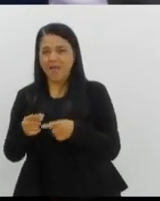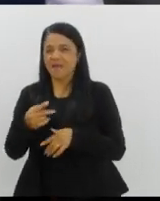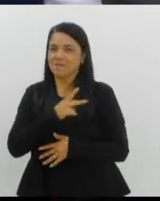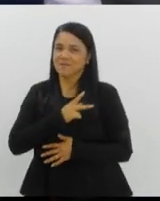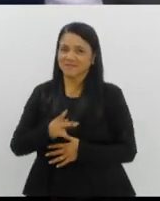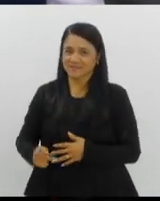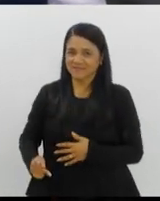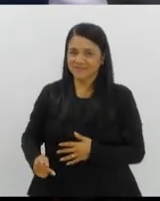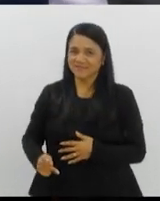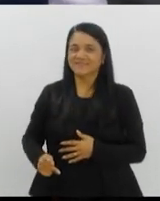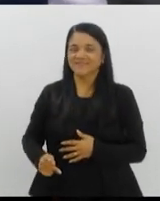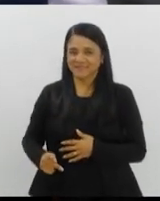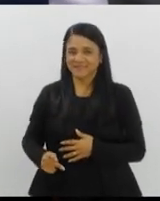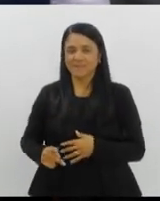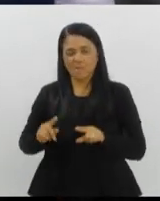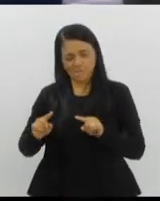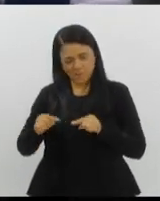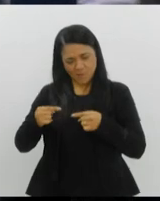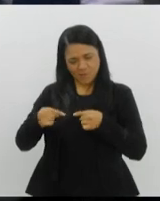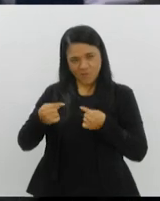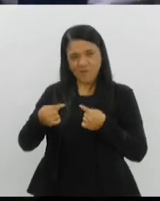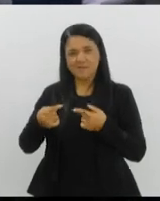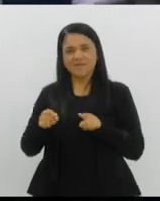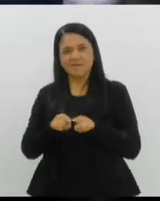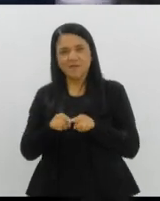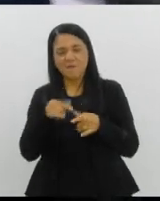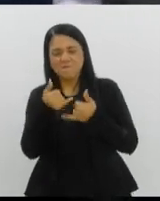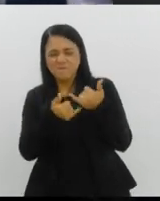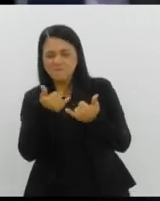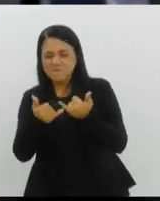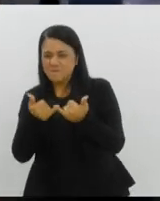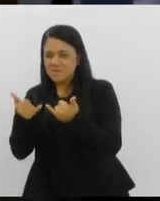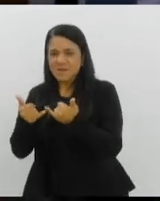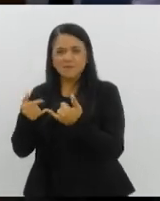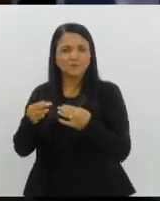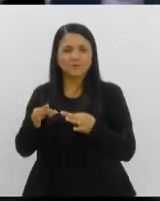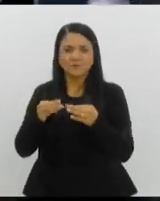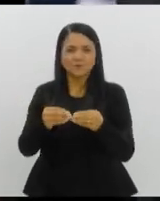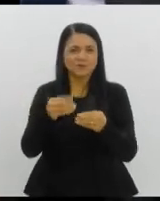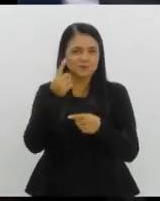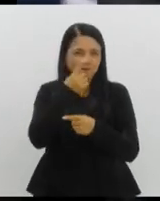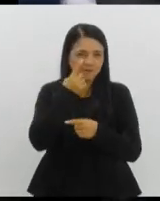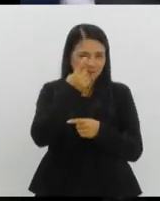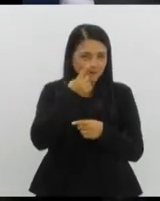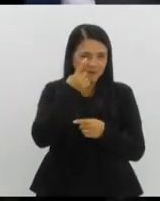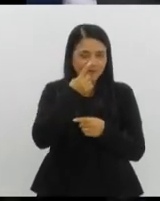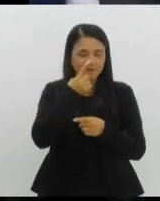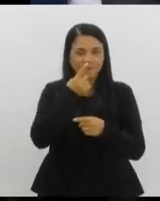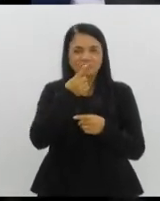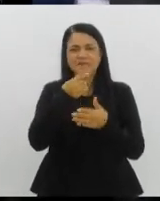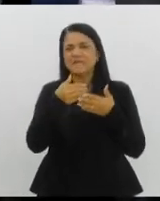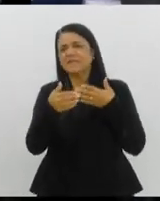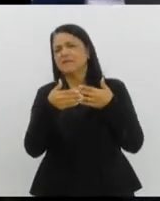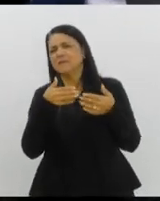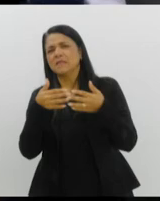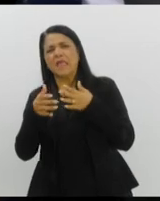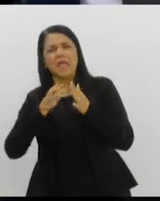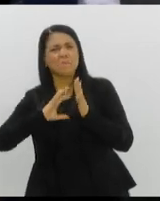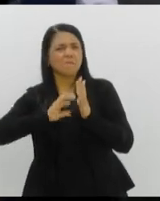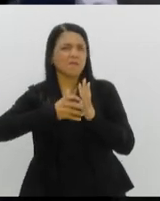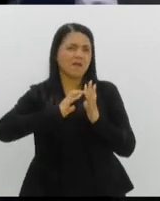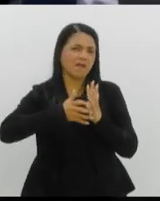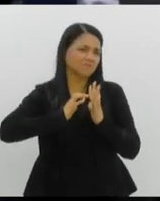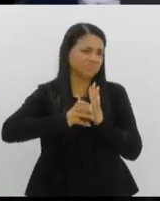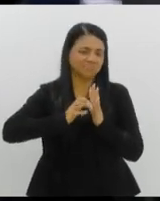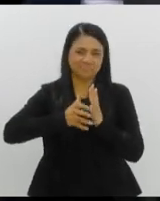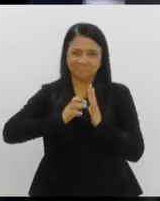presidente, me provocando, como ele brincava com todos os outros deputados, independentemente de questão